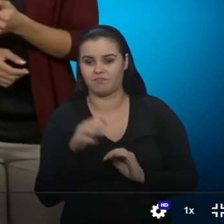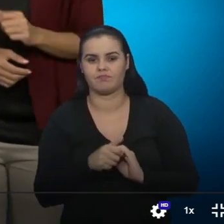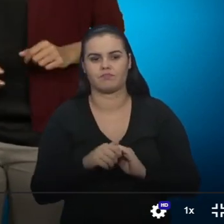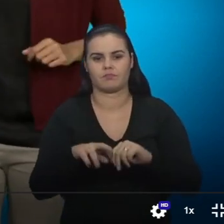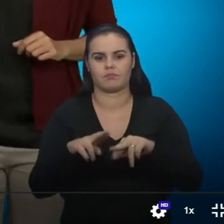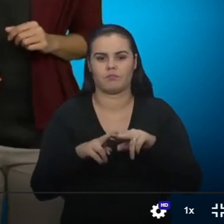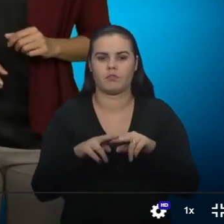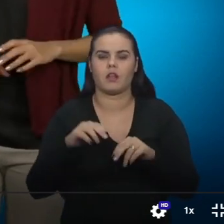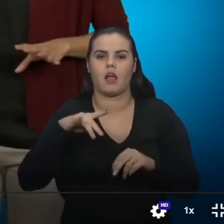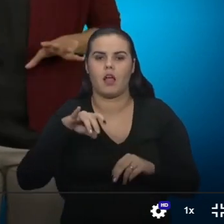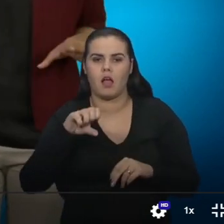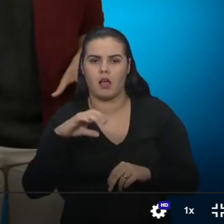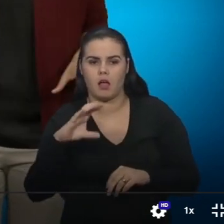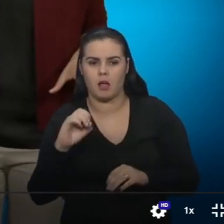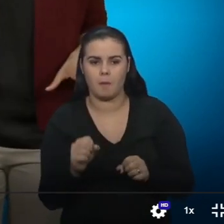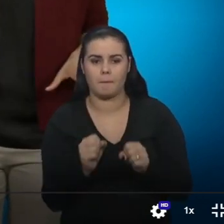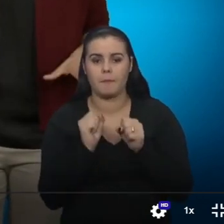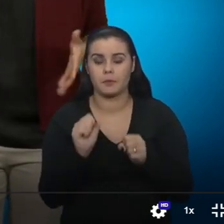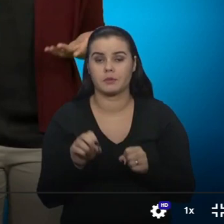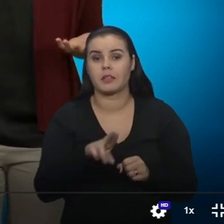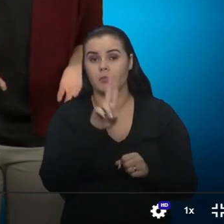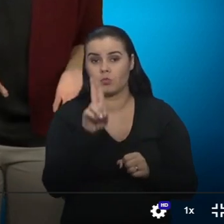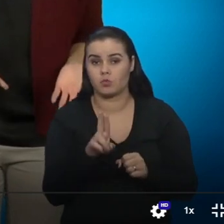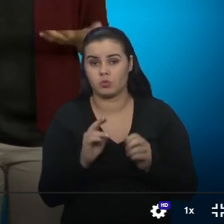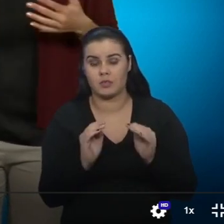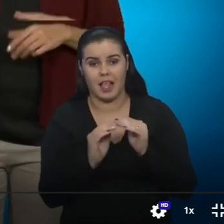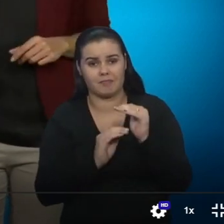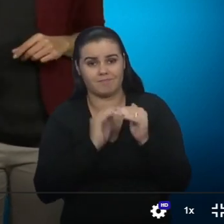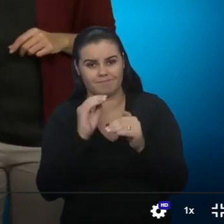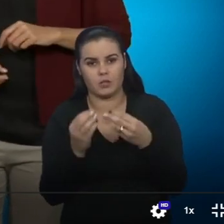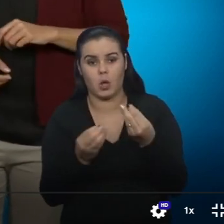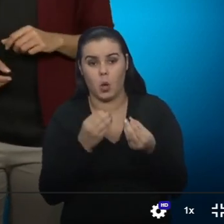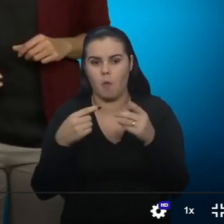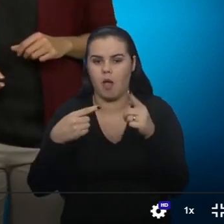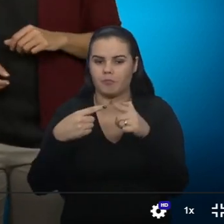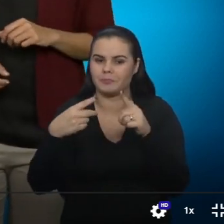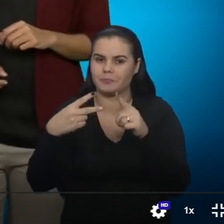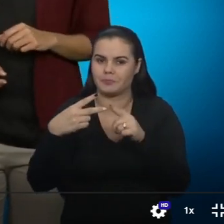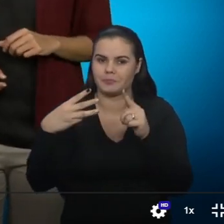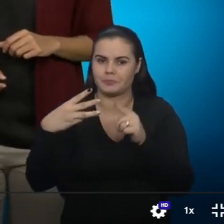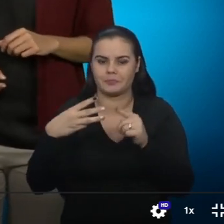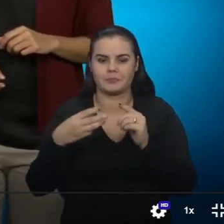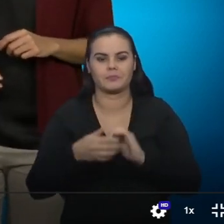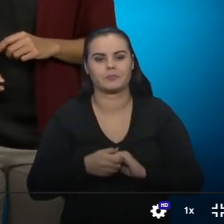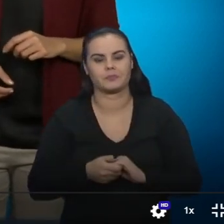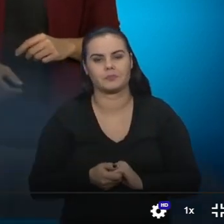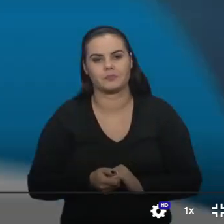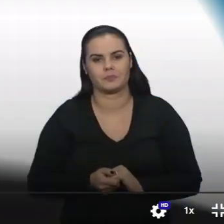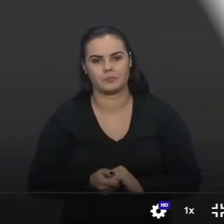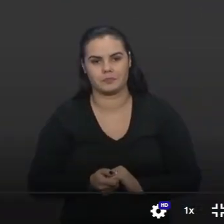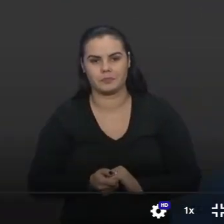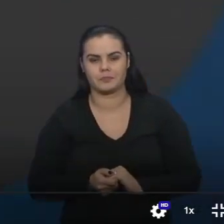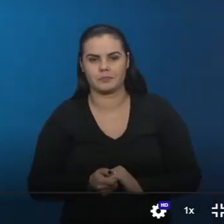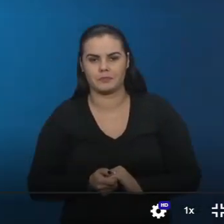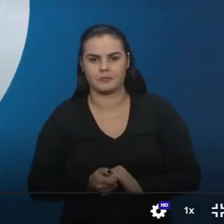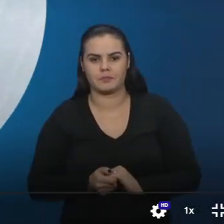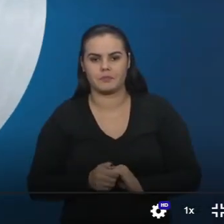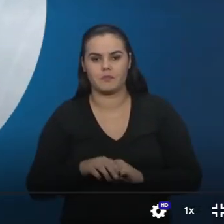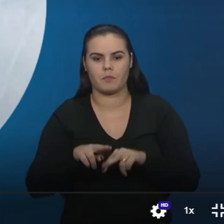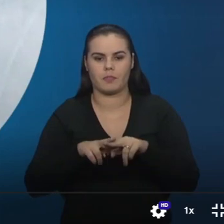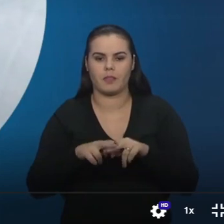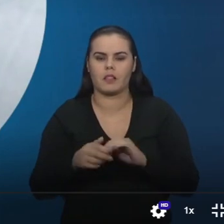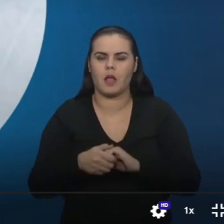podemos utilizar peças de alto valor agregado, como cerâmica, madeira e rochas ornamentais, por exemplo. As